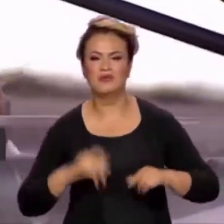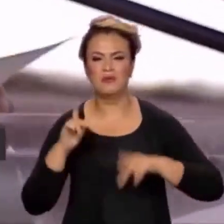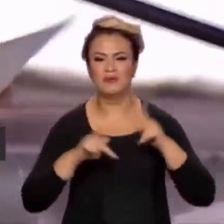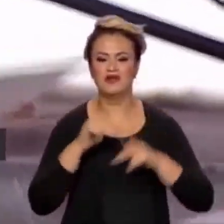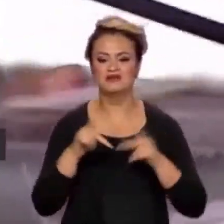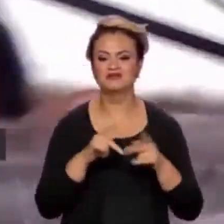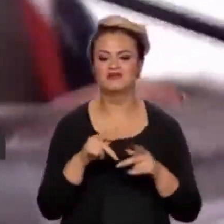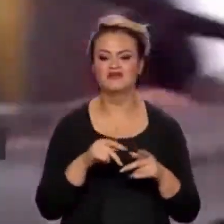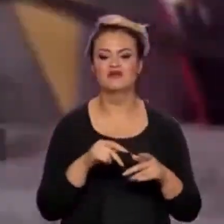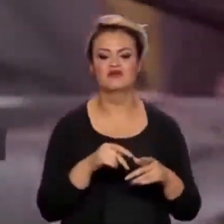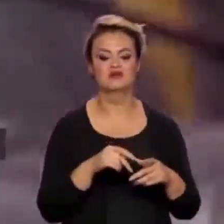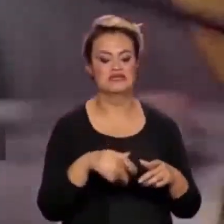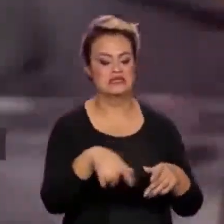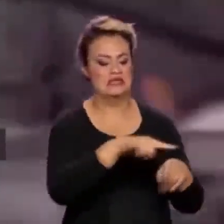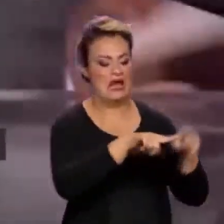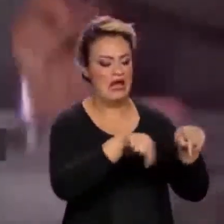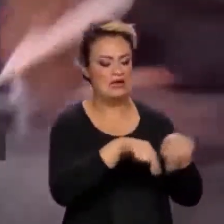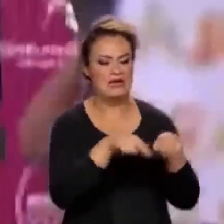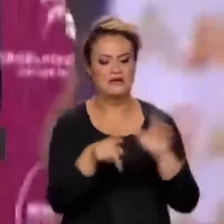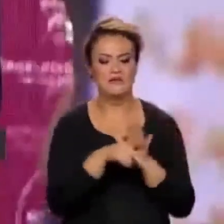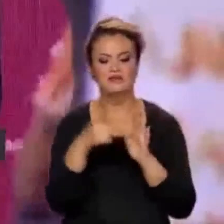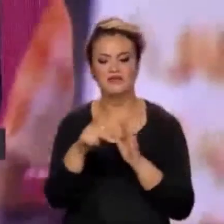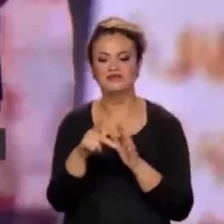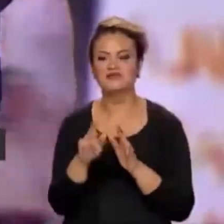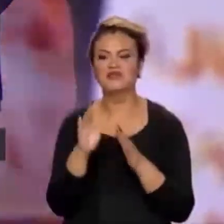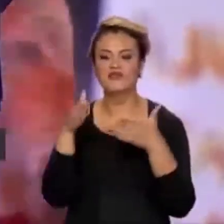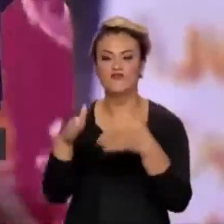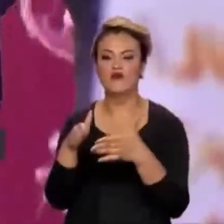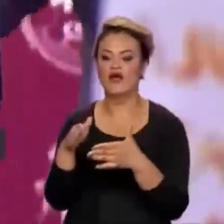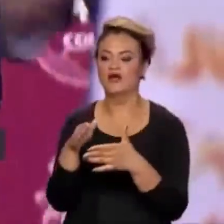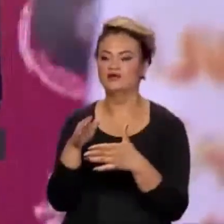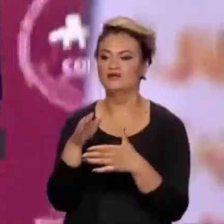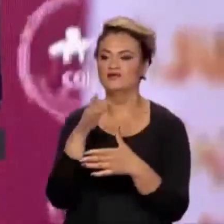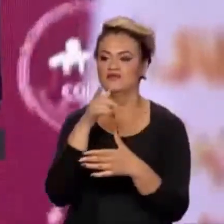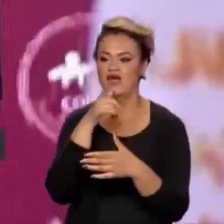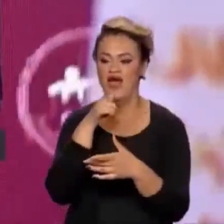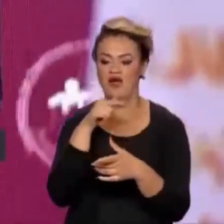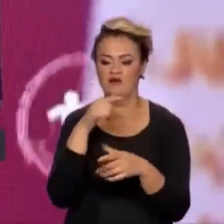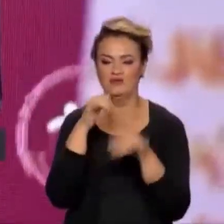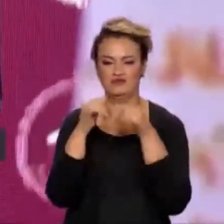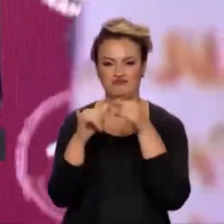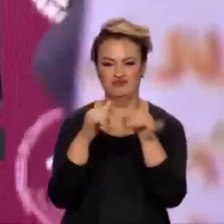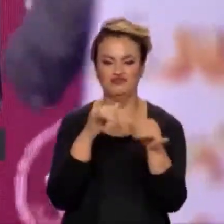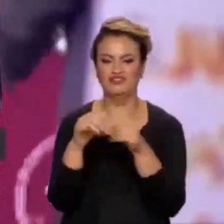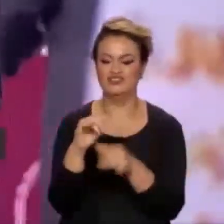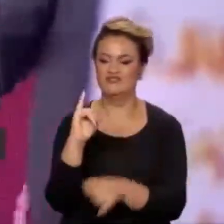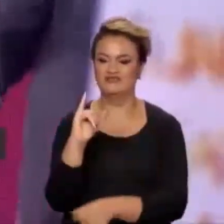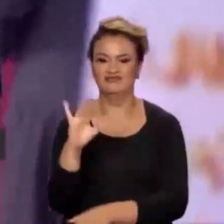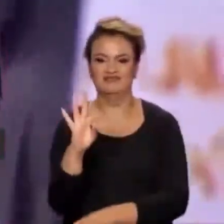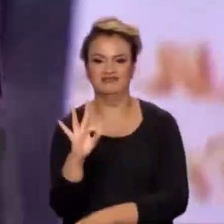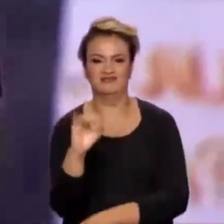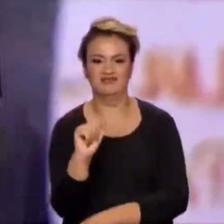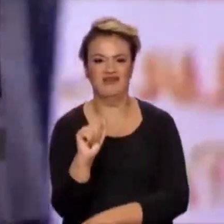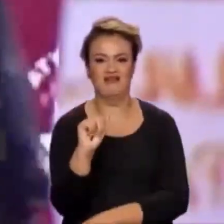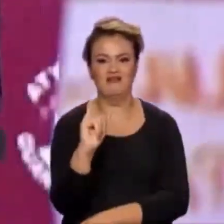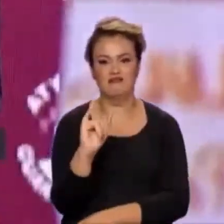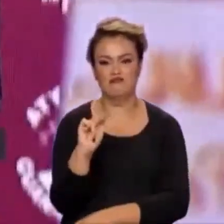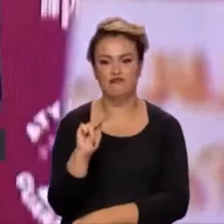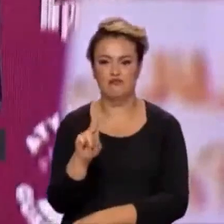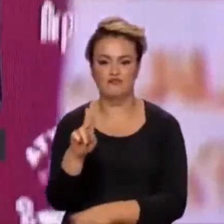territórios, envolvendo a hidrelétrica de Itaipu. Será criado um grupo de